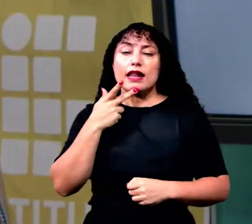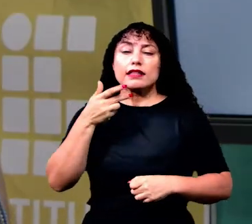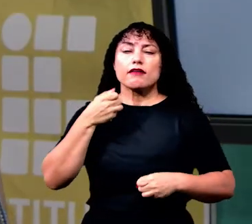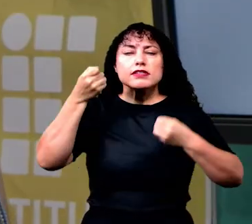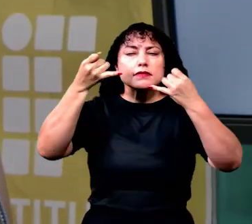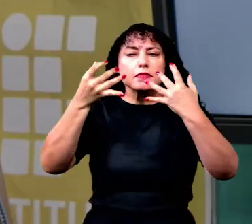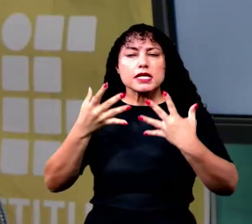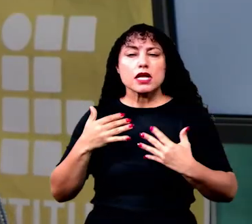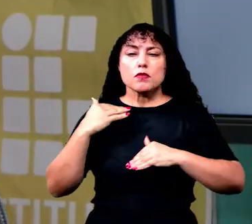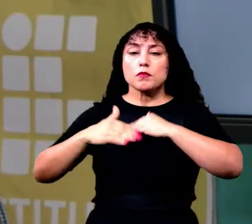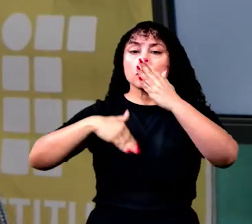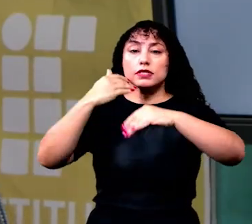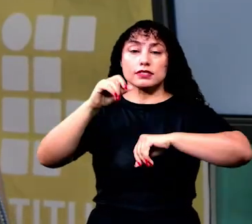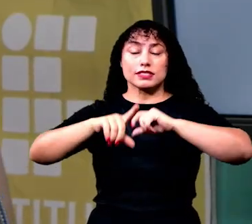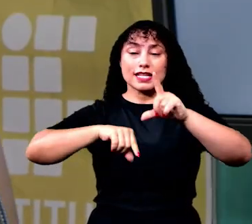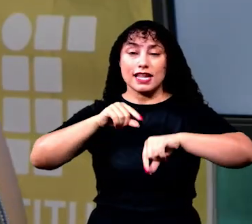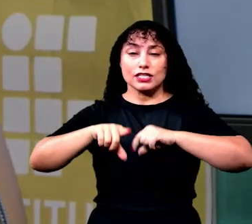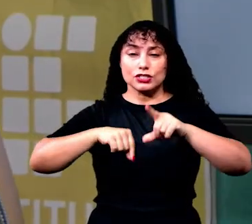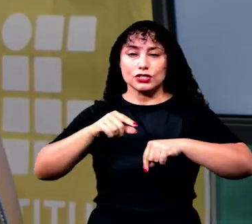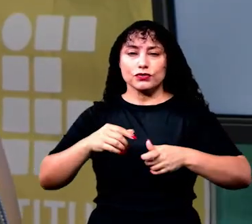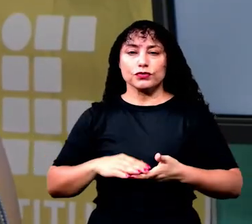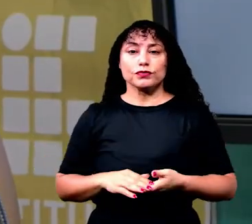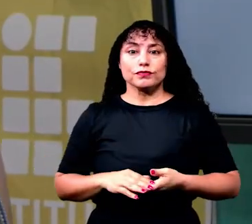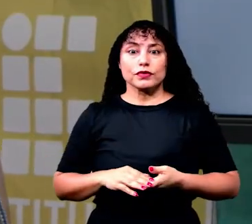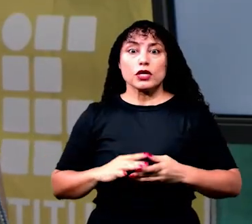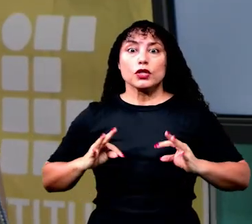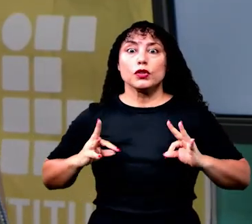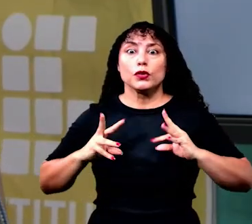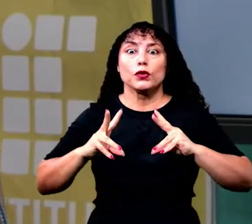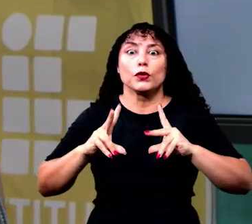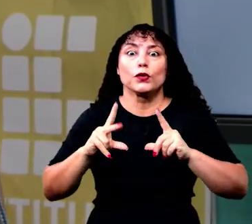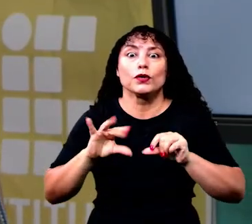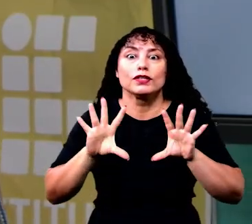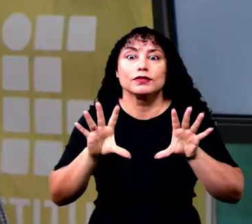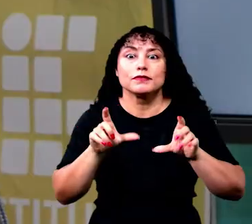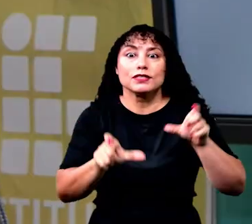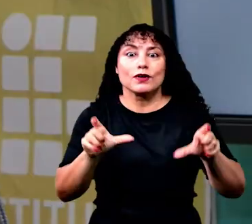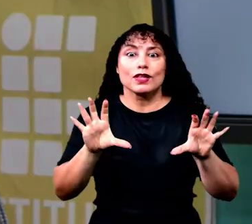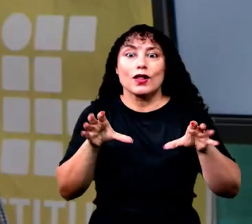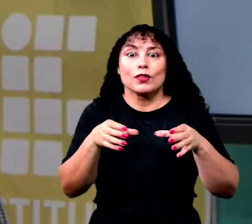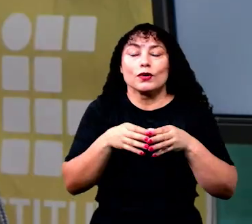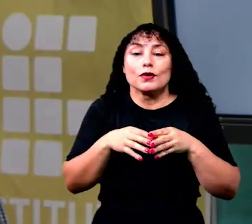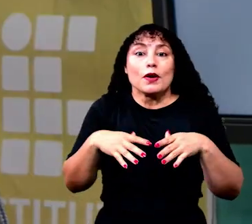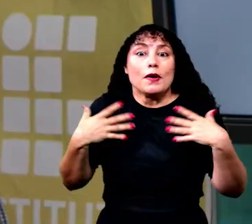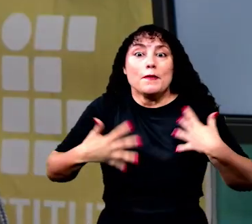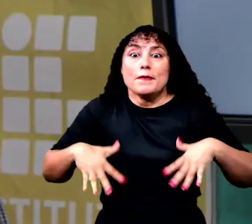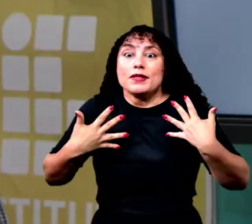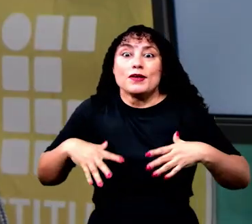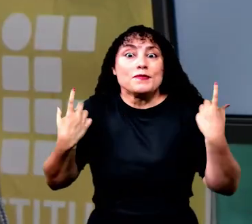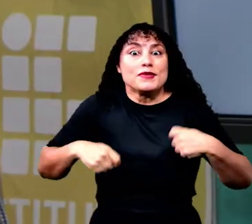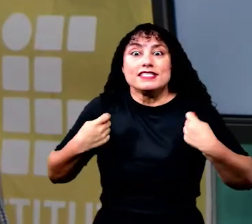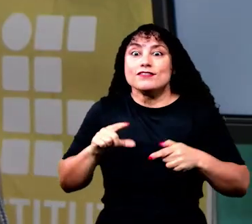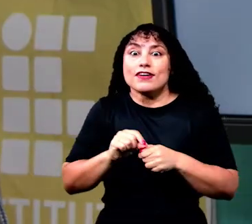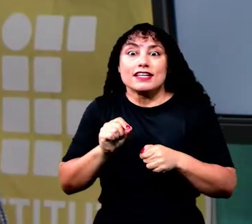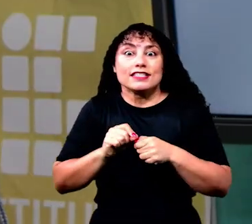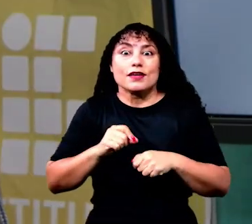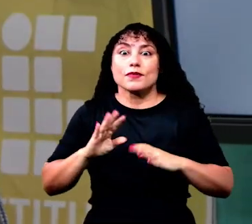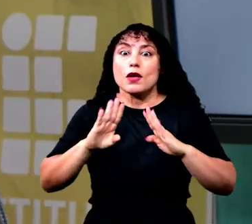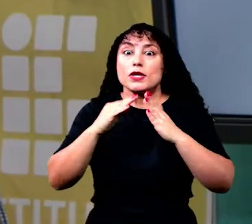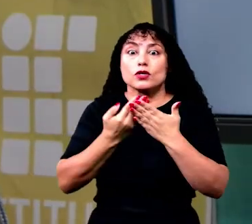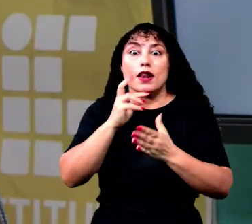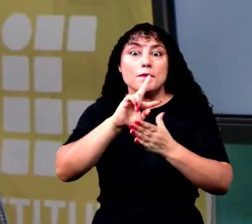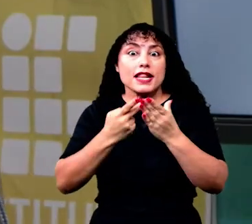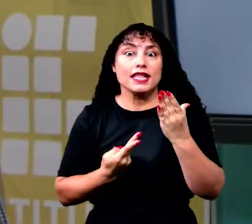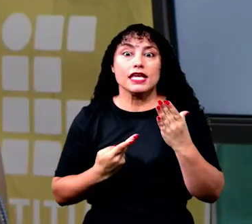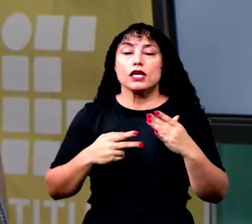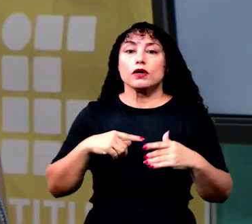falando sobre o processo seletivo. E aí todo mundo na minha turma ficou tipo, meu Deus, a gente precisa fazer, porque é uma escola